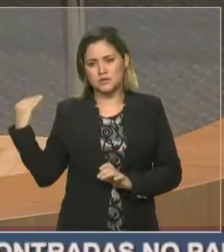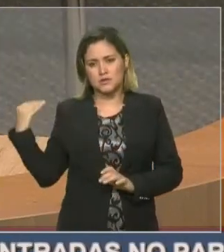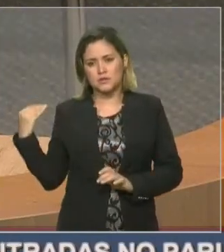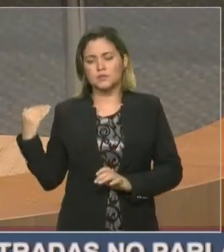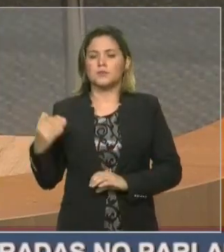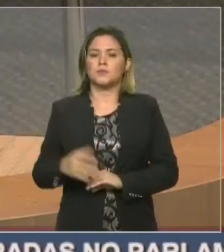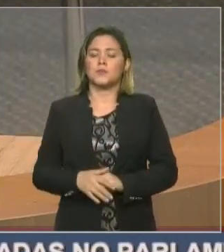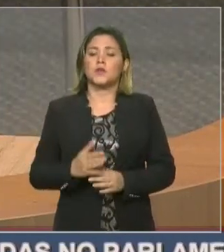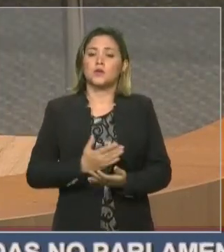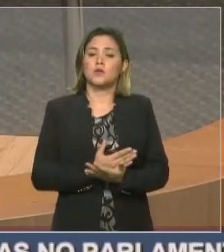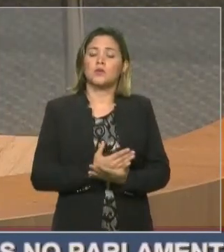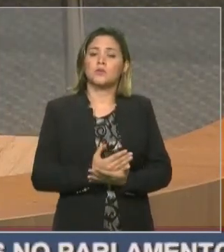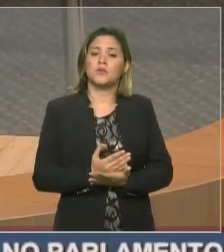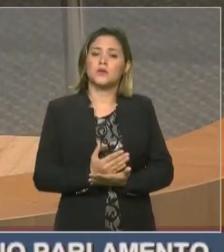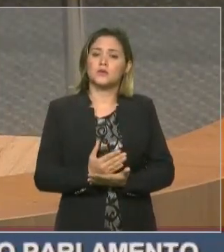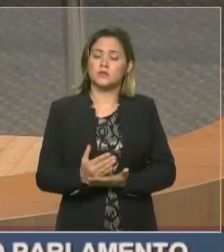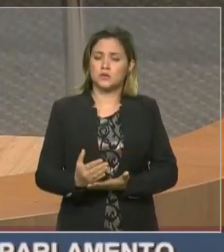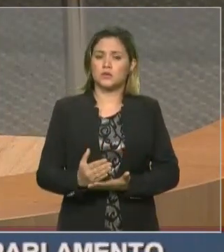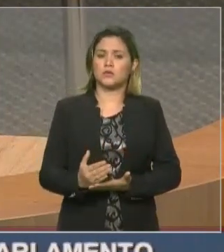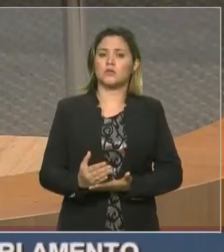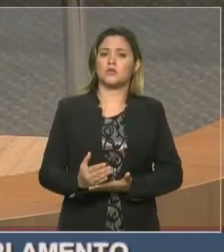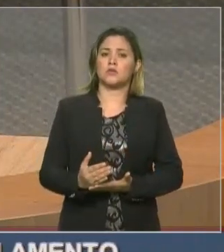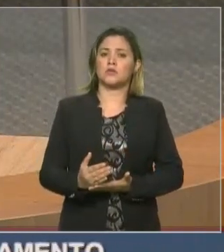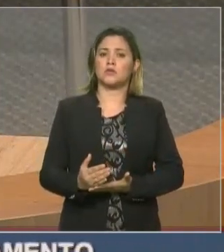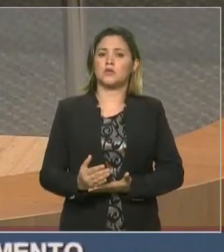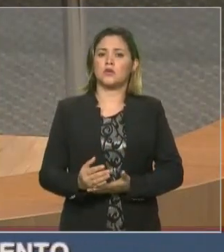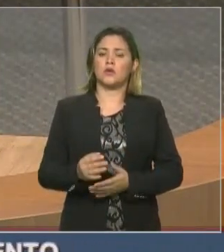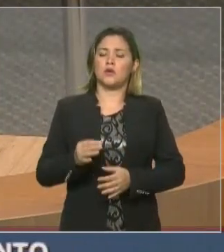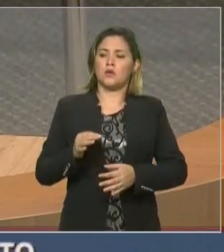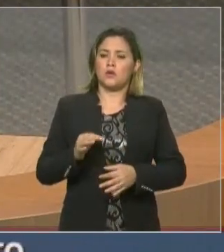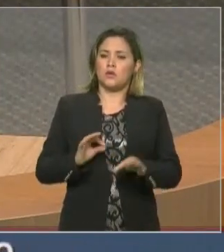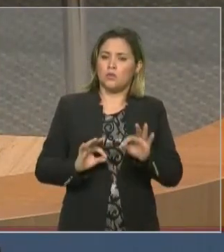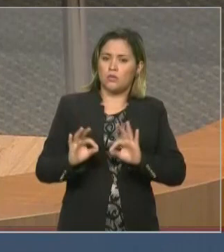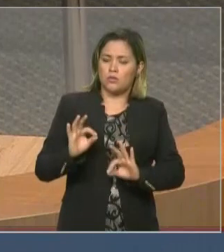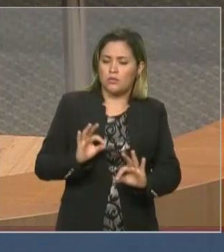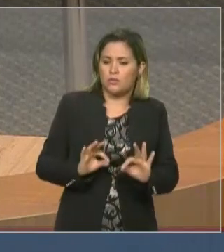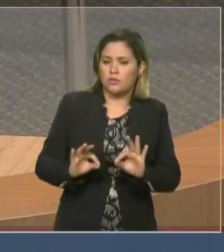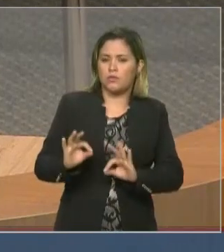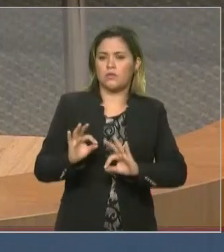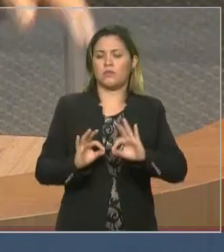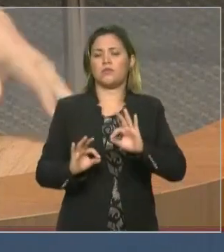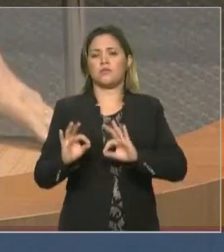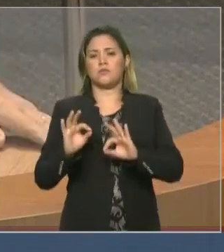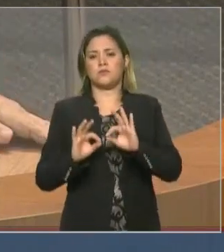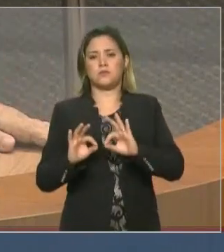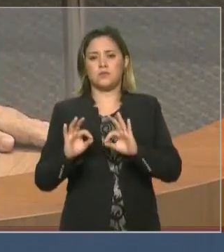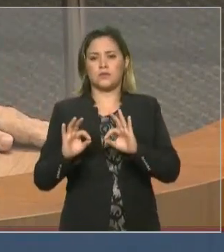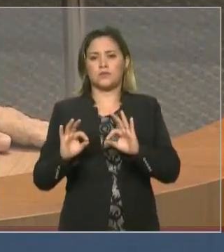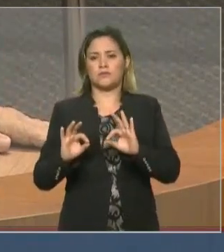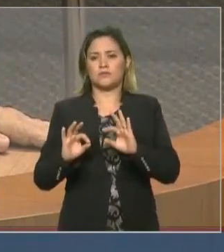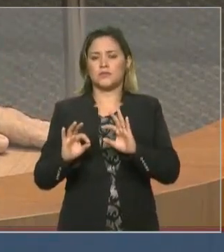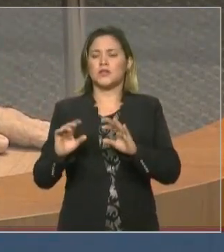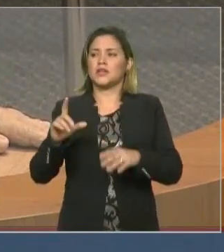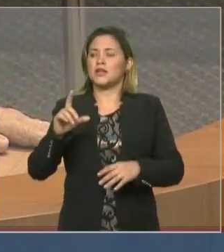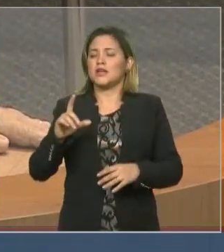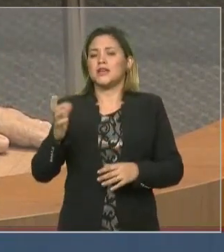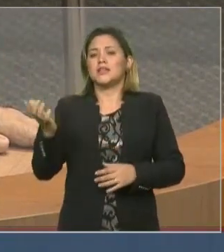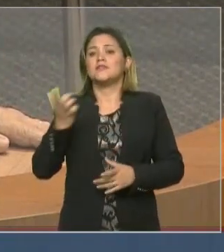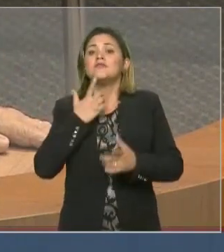Começou os Andradas, com o espírito público de independência, querer se